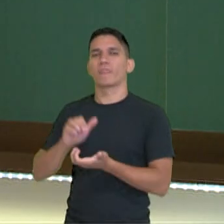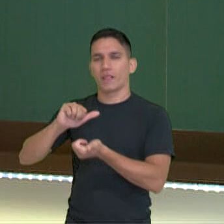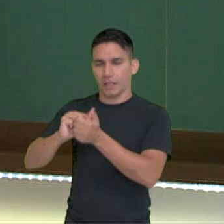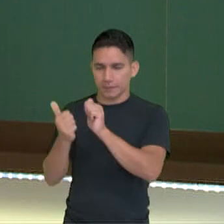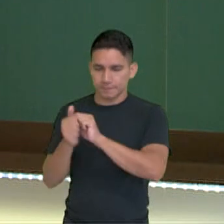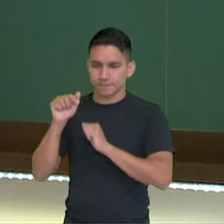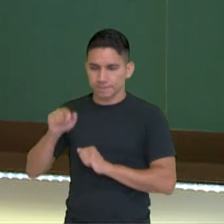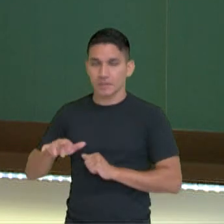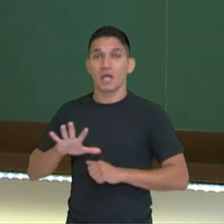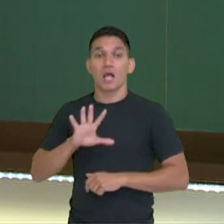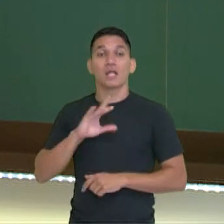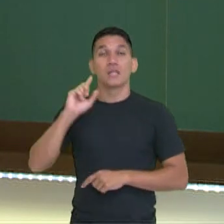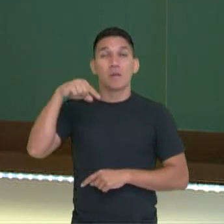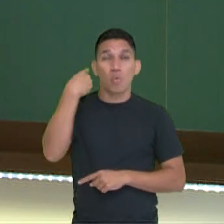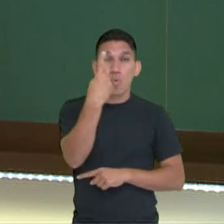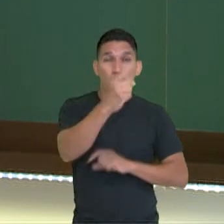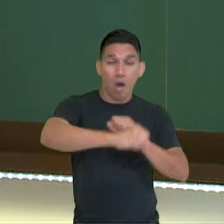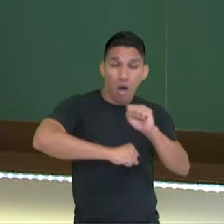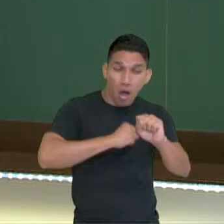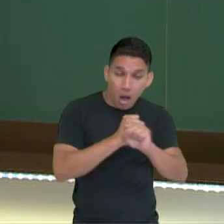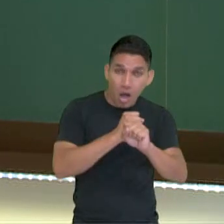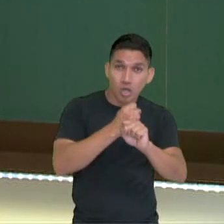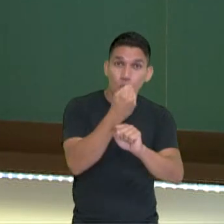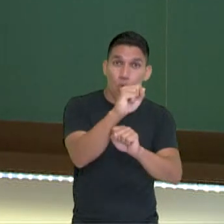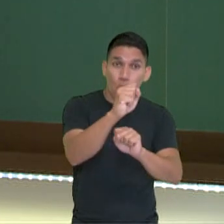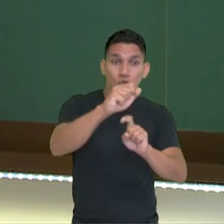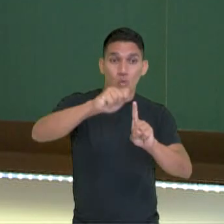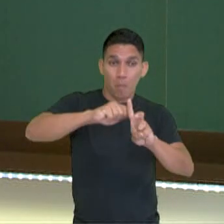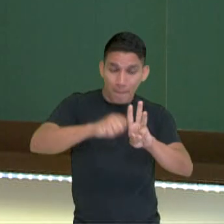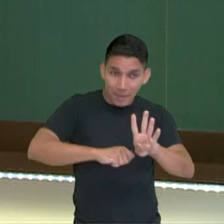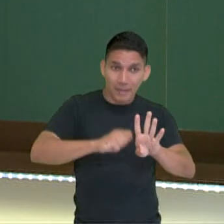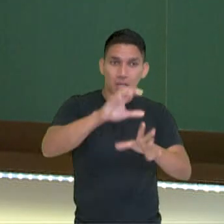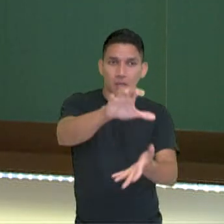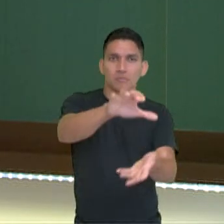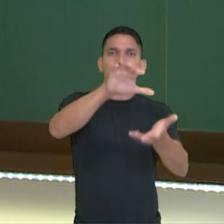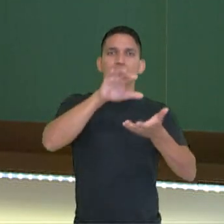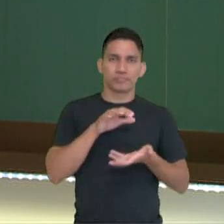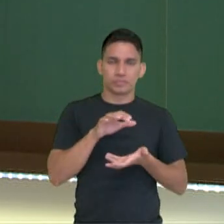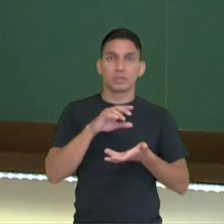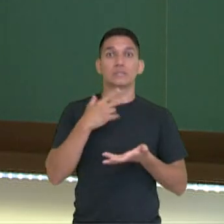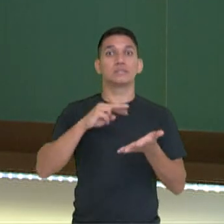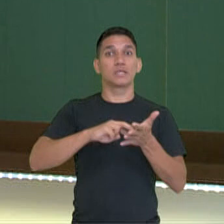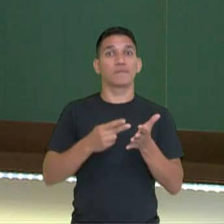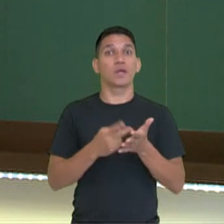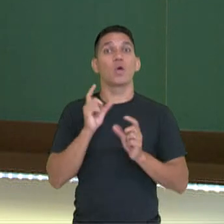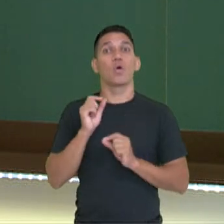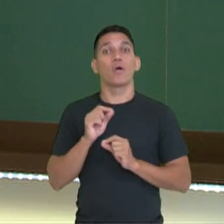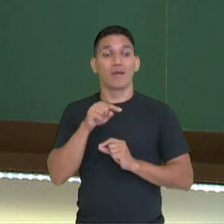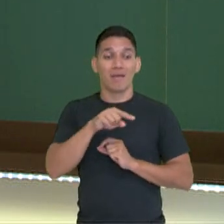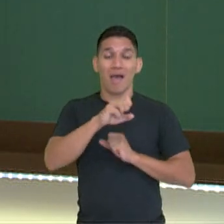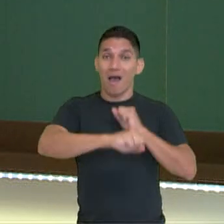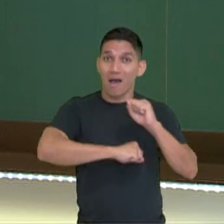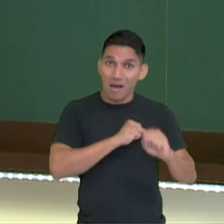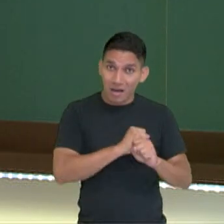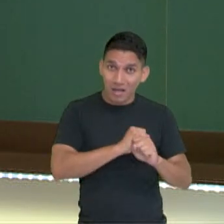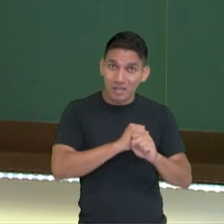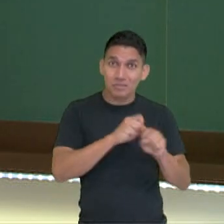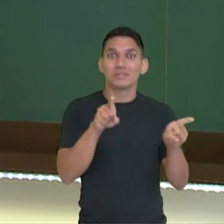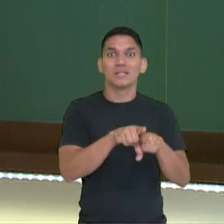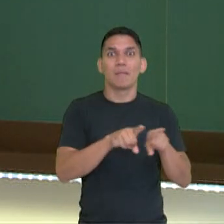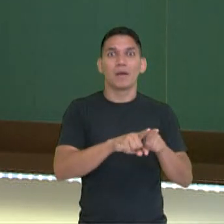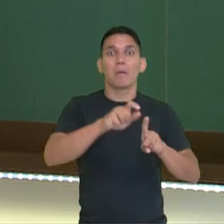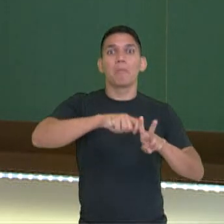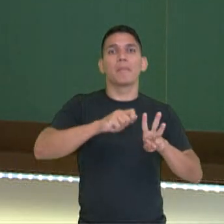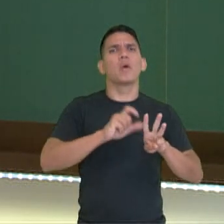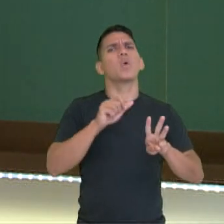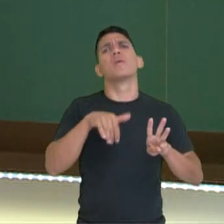1 ano e 8 meses. Ou seja, nós temos 2 unidades de tempo, ano e meses. O que é